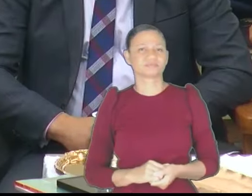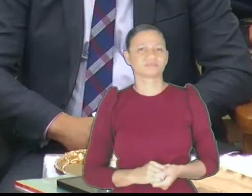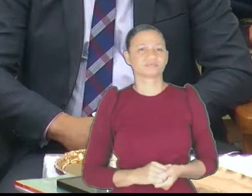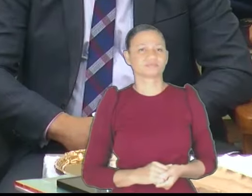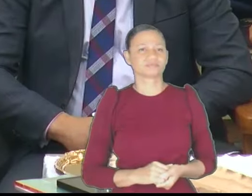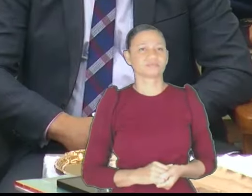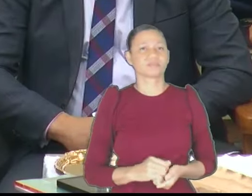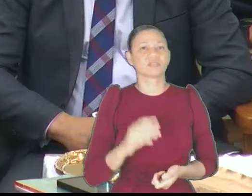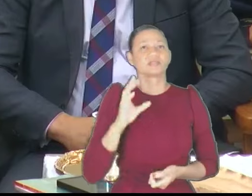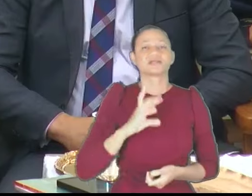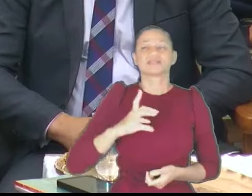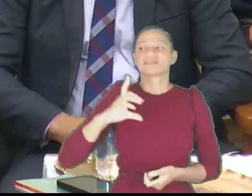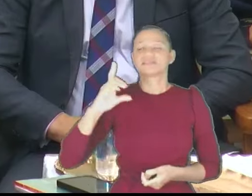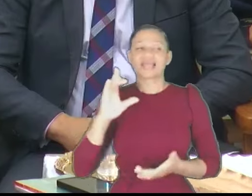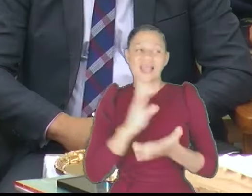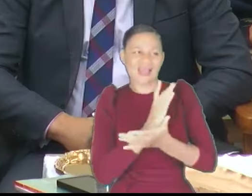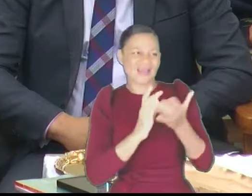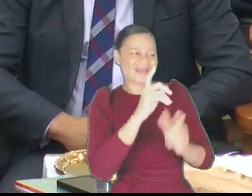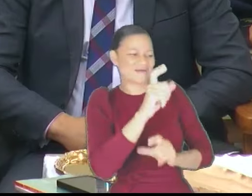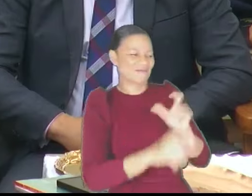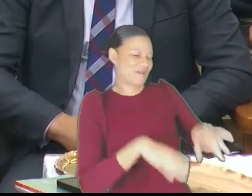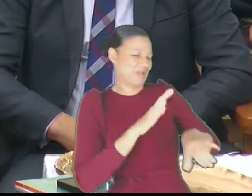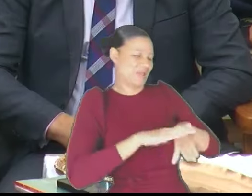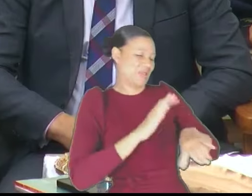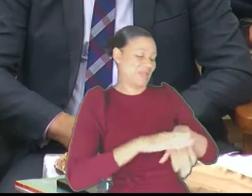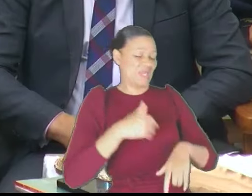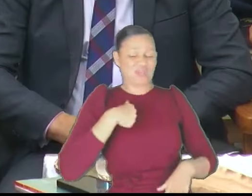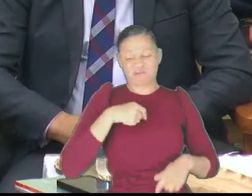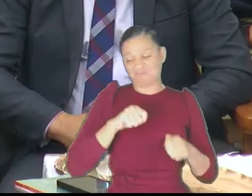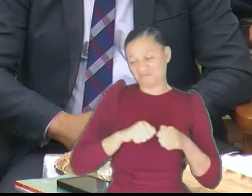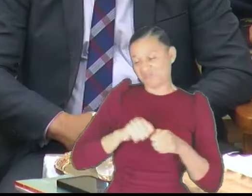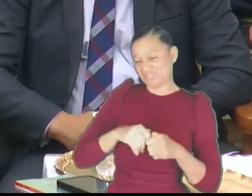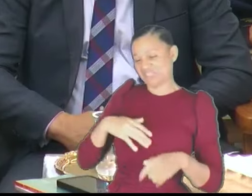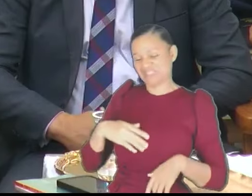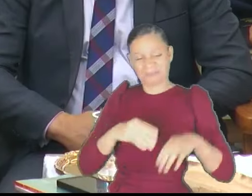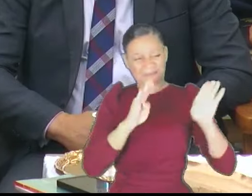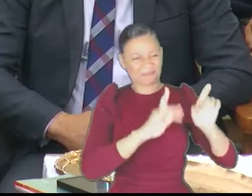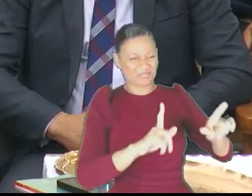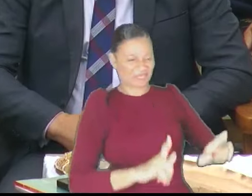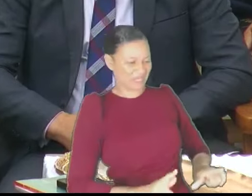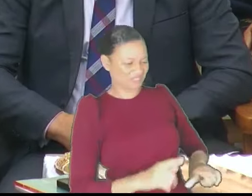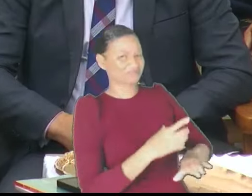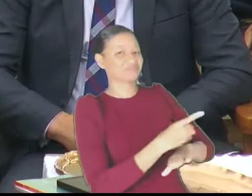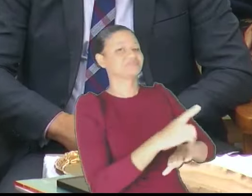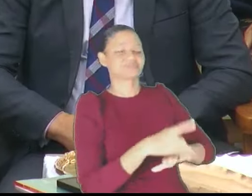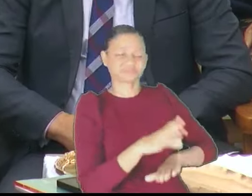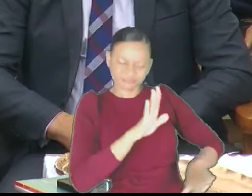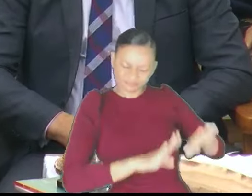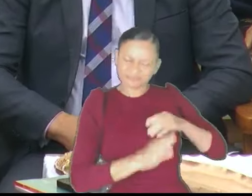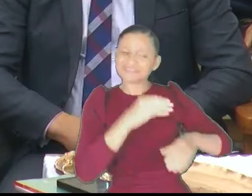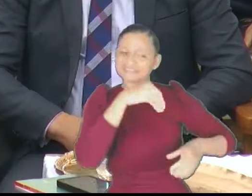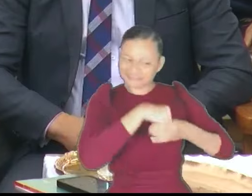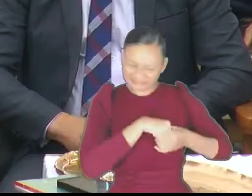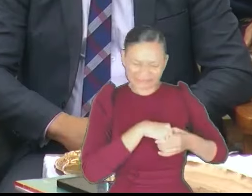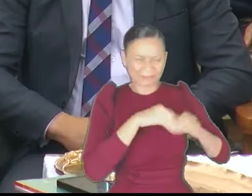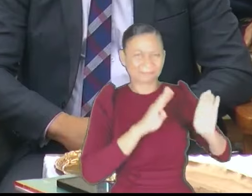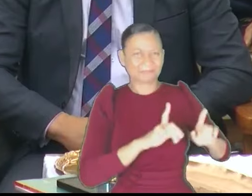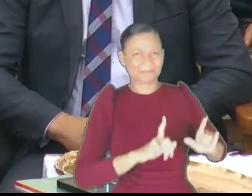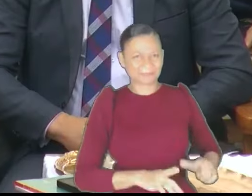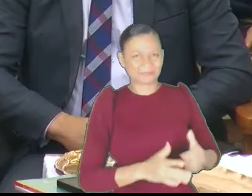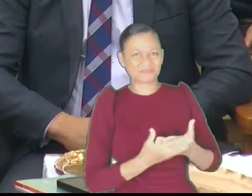Tem uns engraçadinhos que acham que é fruto dele, é da mão dele. Tem uns Baalzinhos sendo levantados aí, meu irmão. Pastor, porque eu tenho